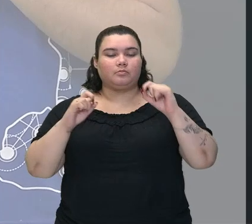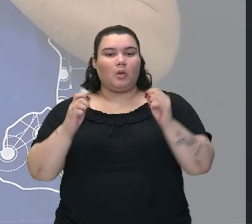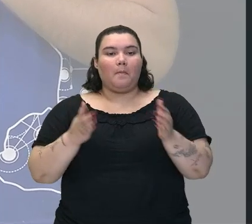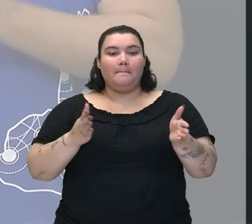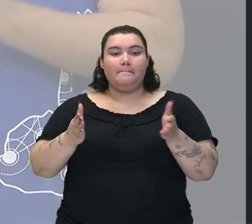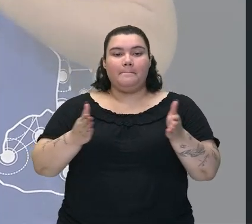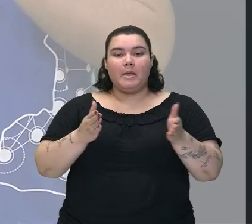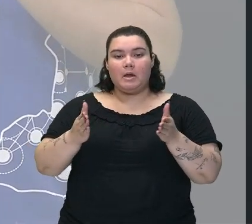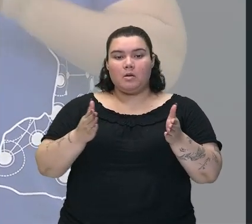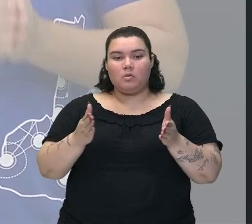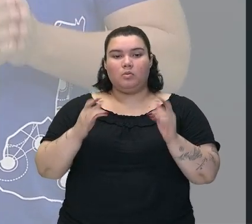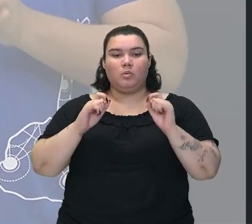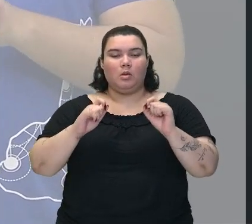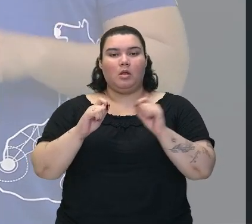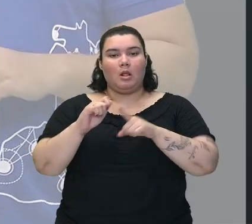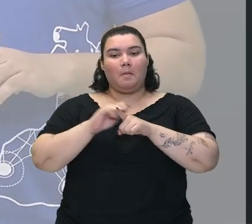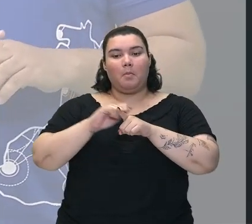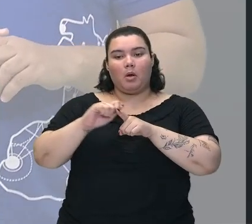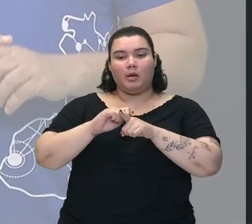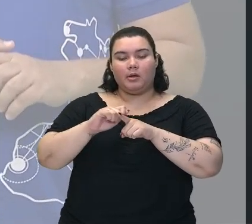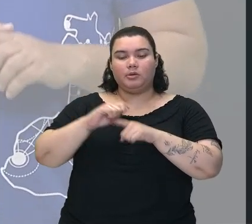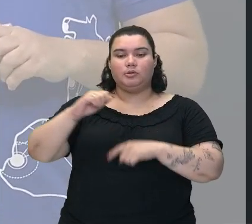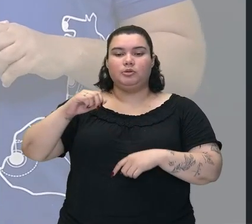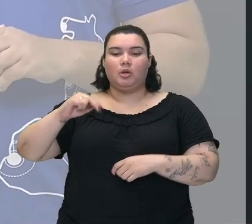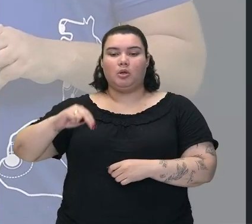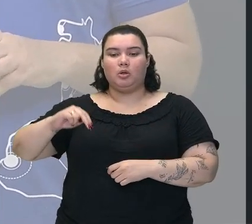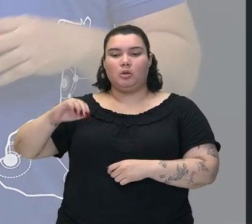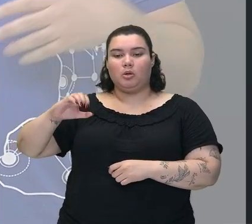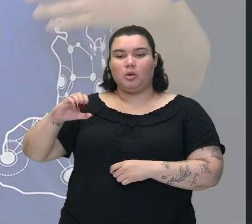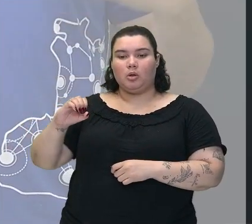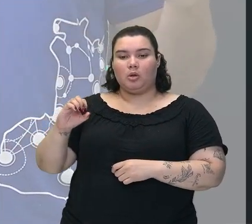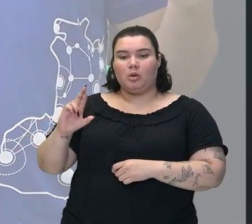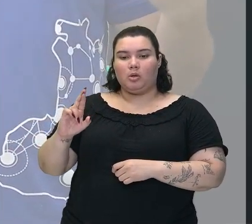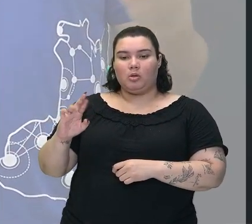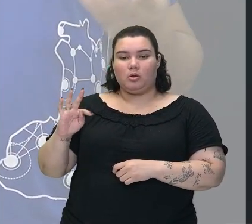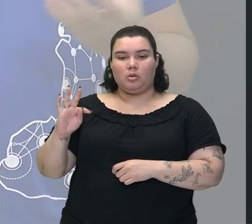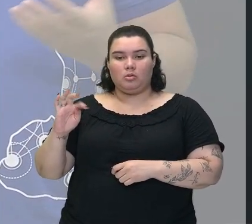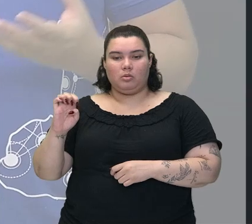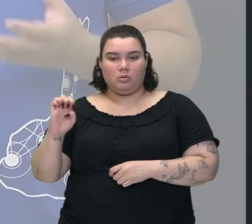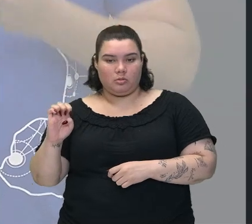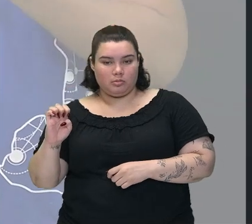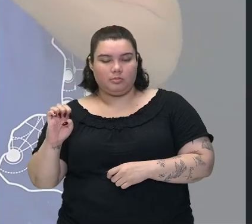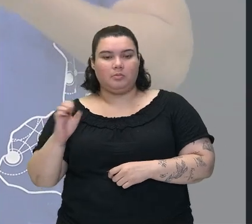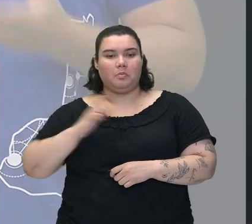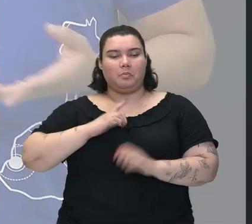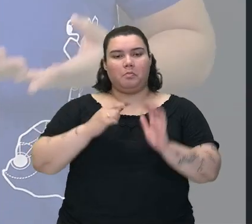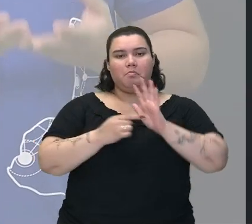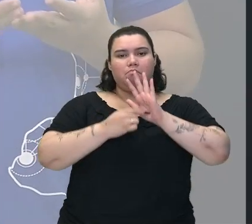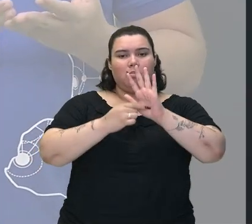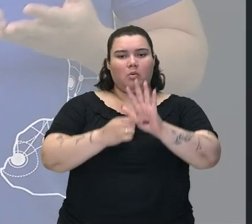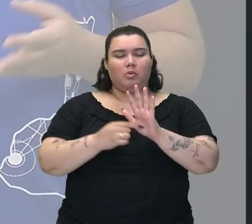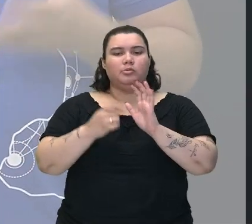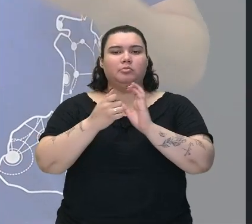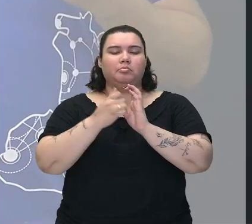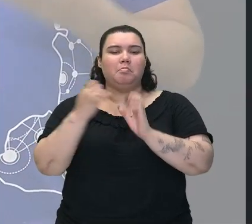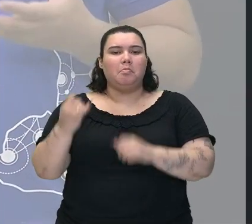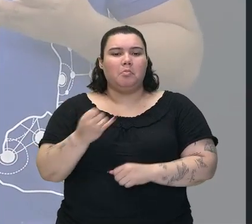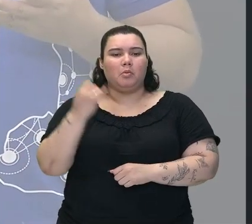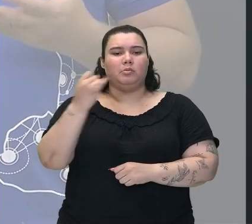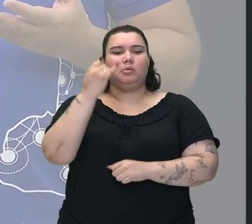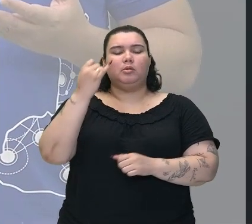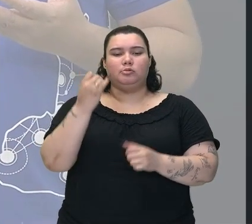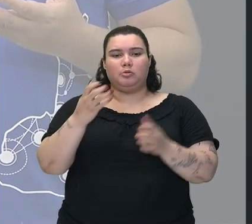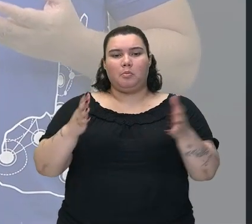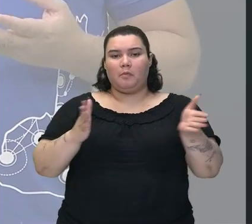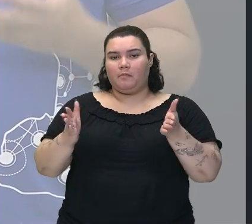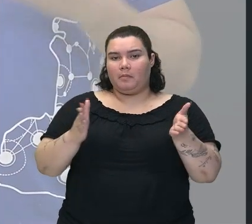norte, tínhamos o ciclo da borracha que trouxe grande riqueza para a região,